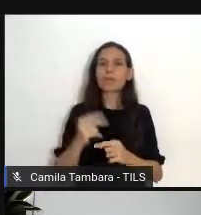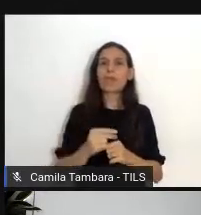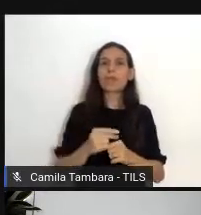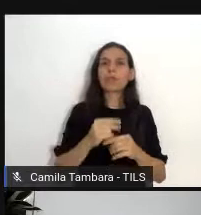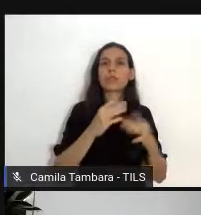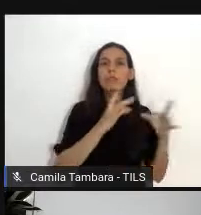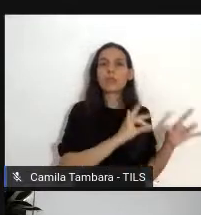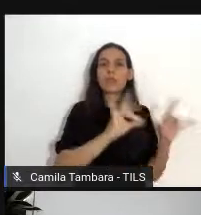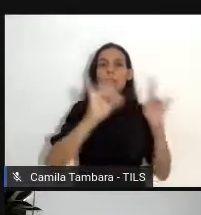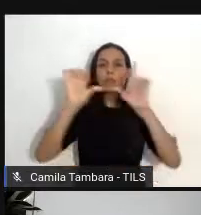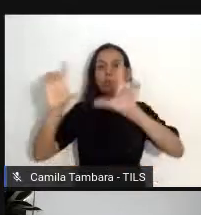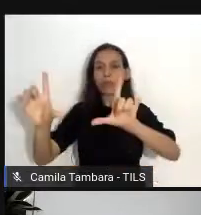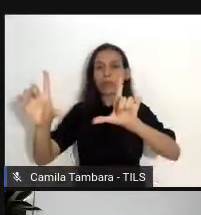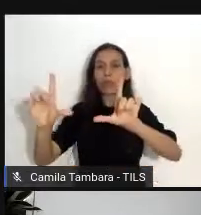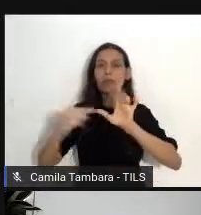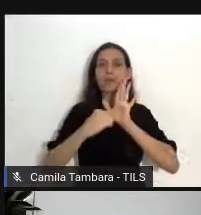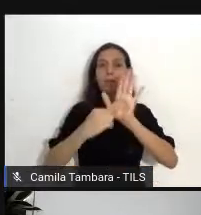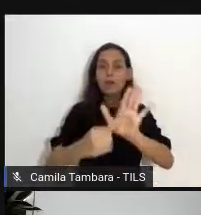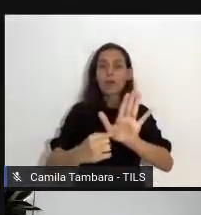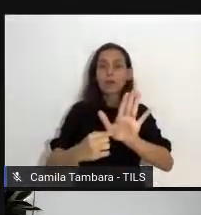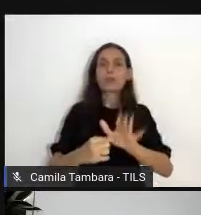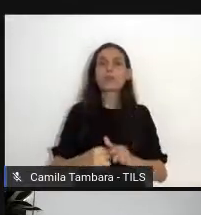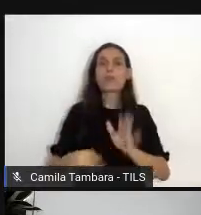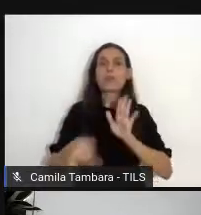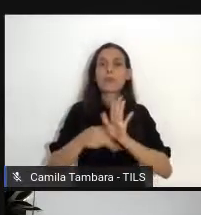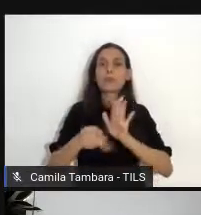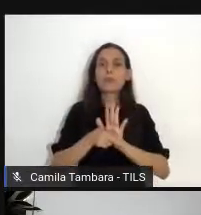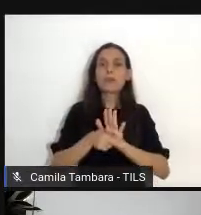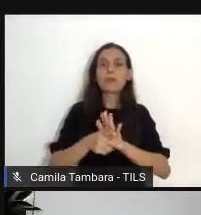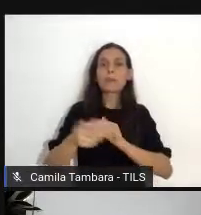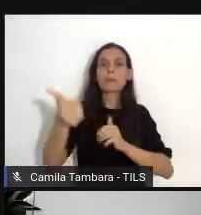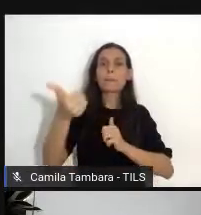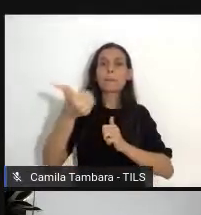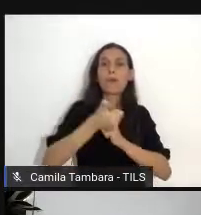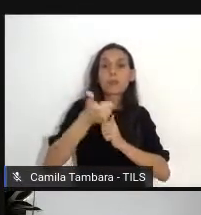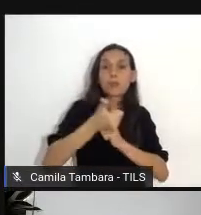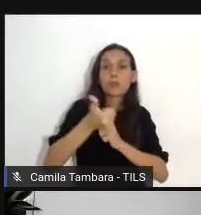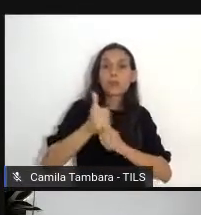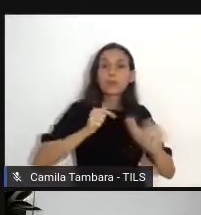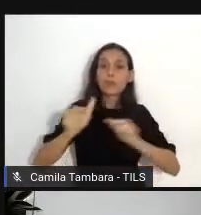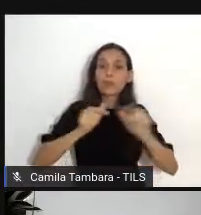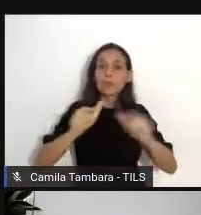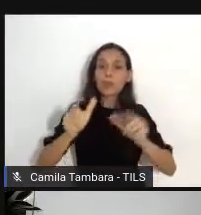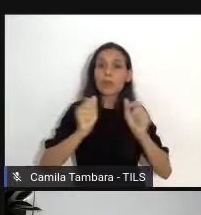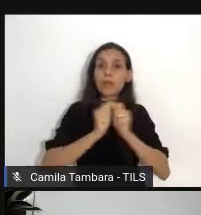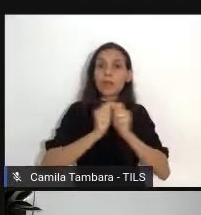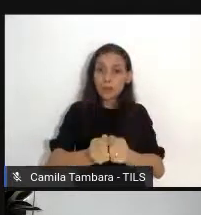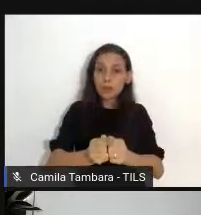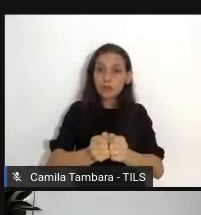é a participação dos tutores, que eles trabalham junto.